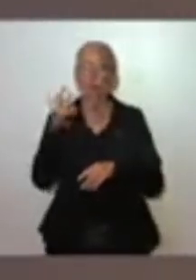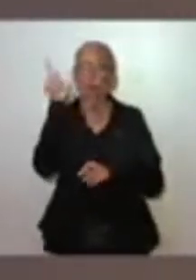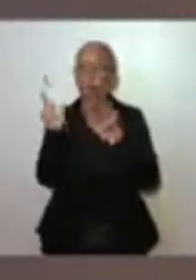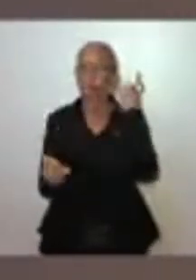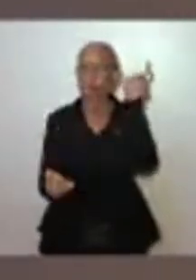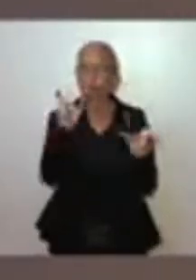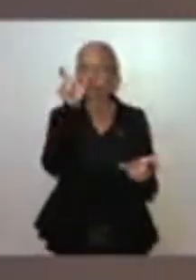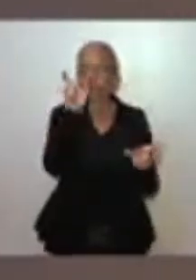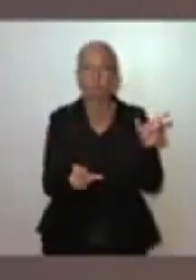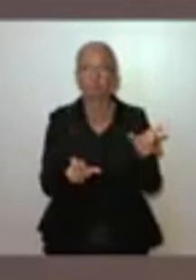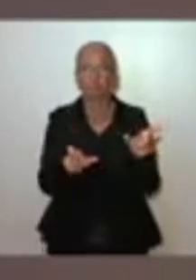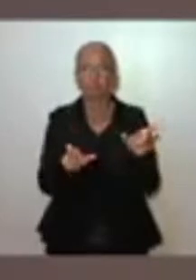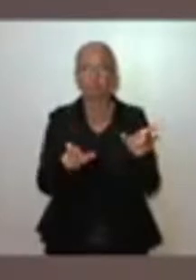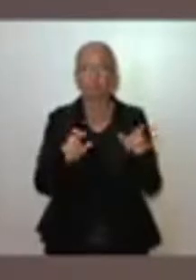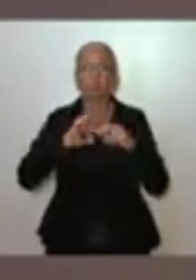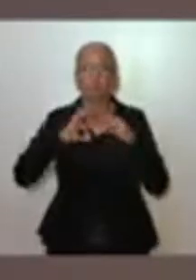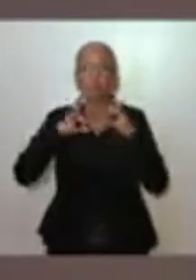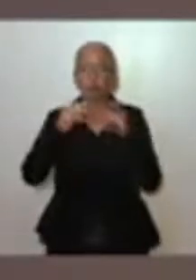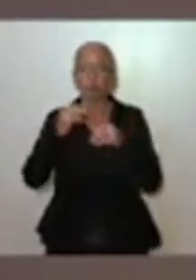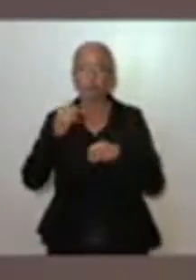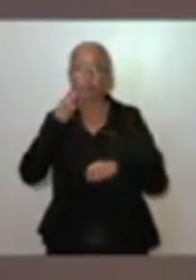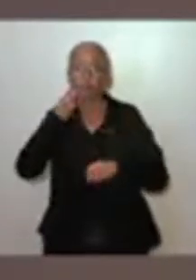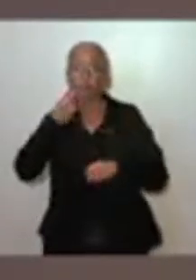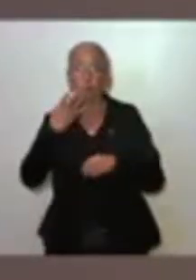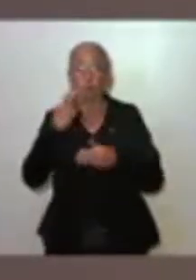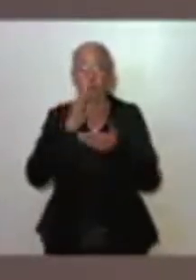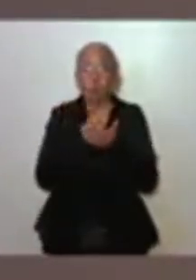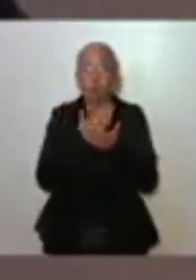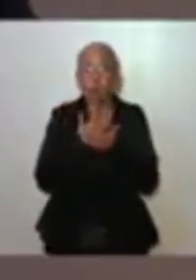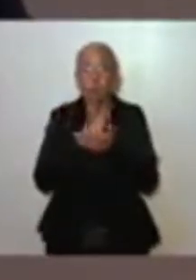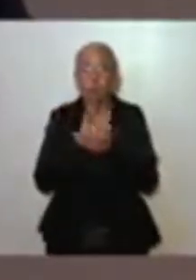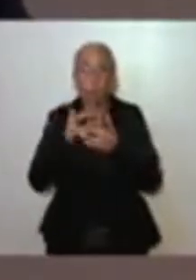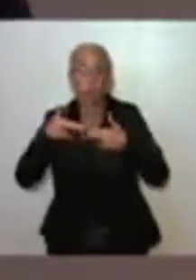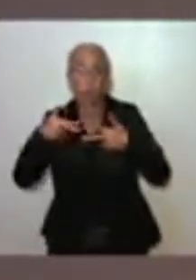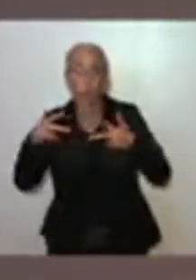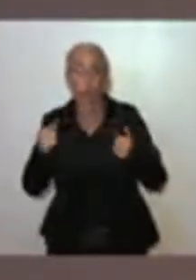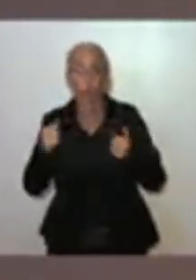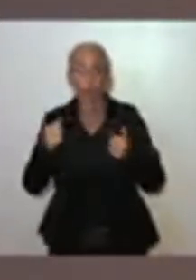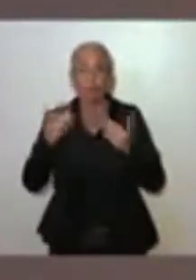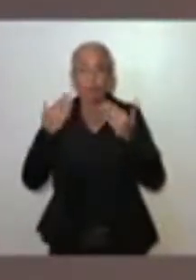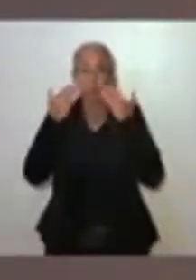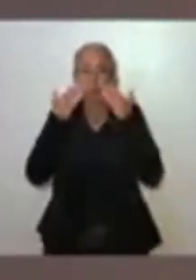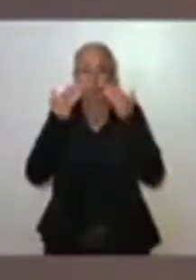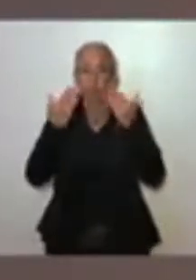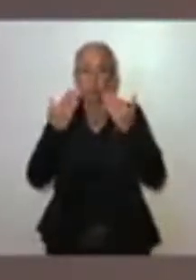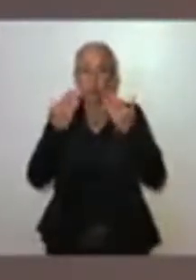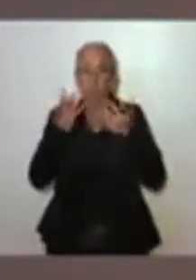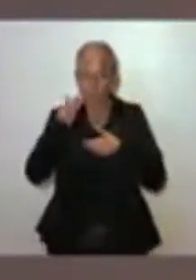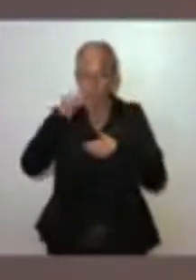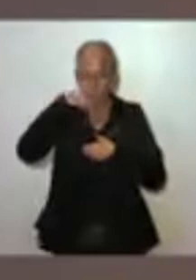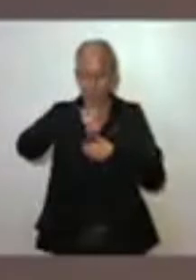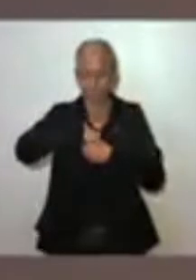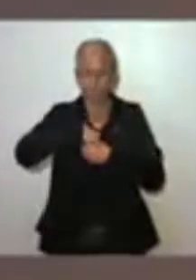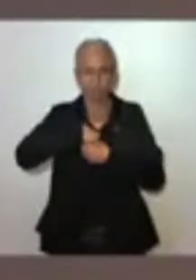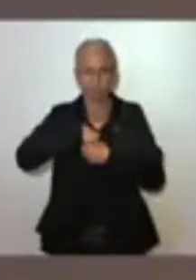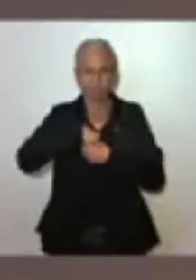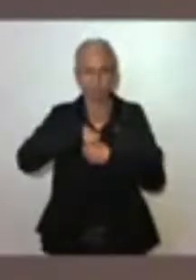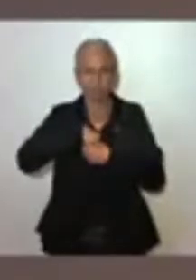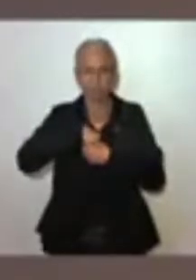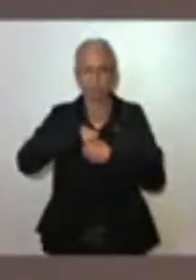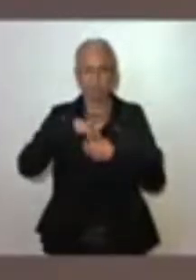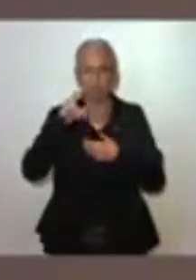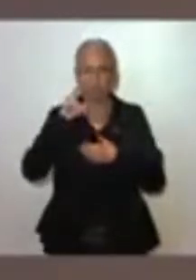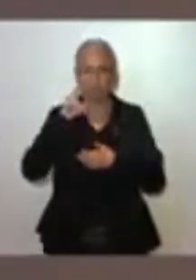todo mundo é bom em o importante é Preciso olhar dentro de si o que